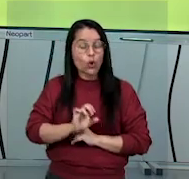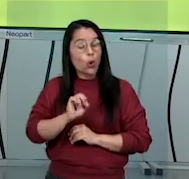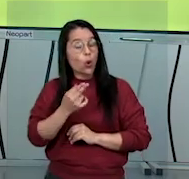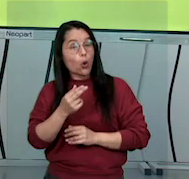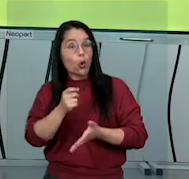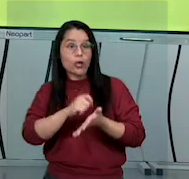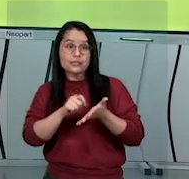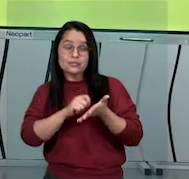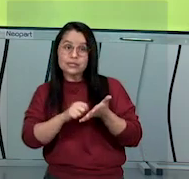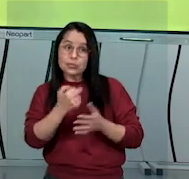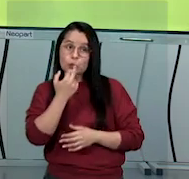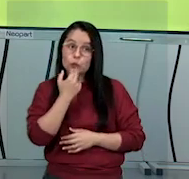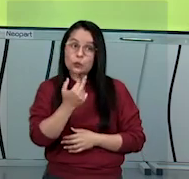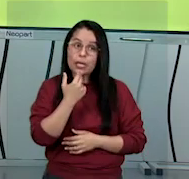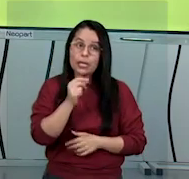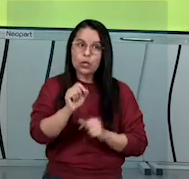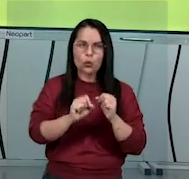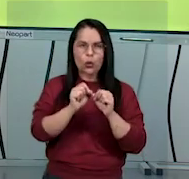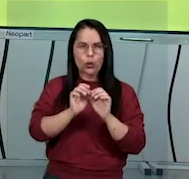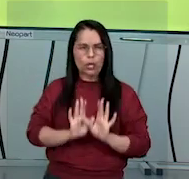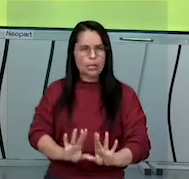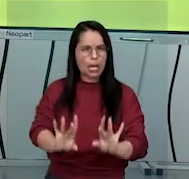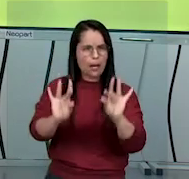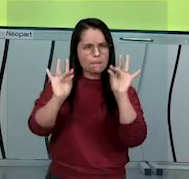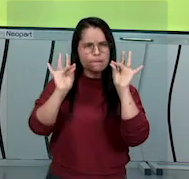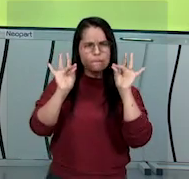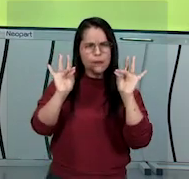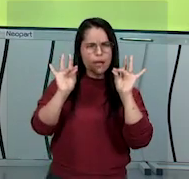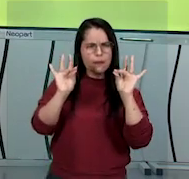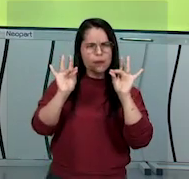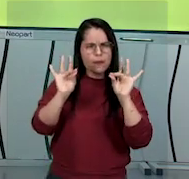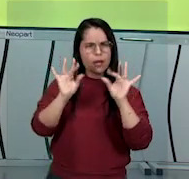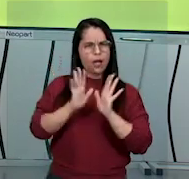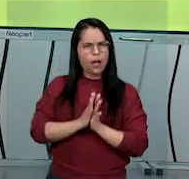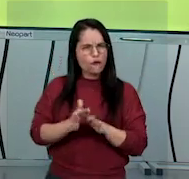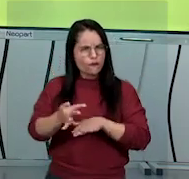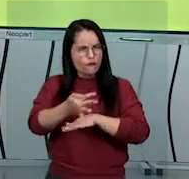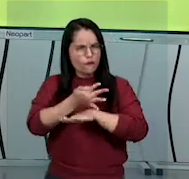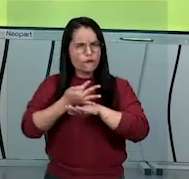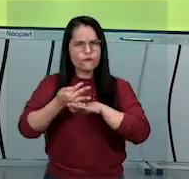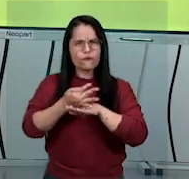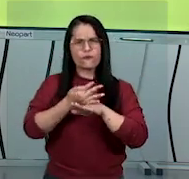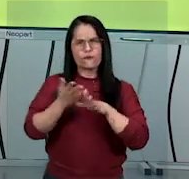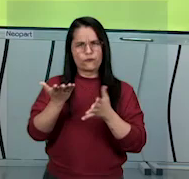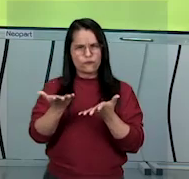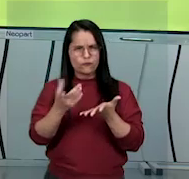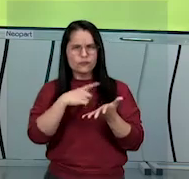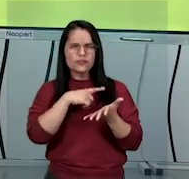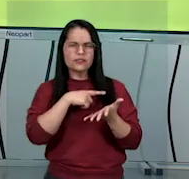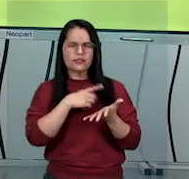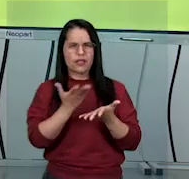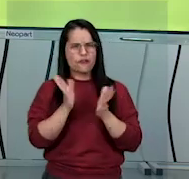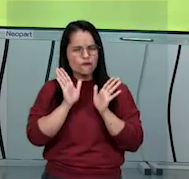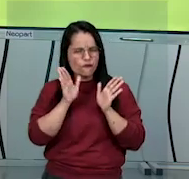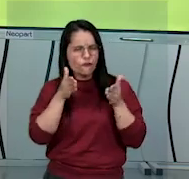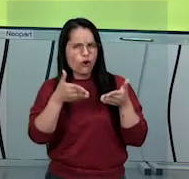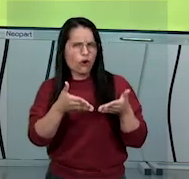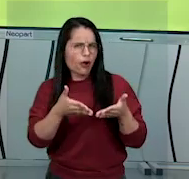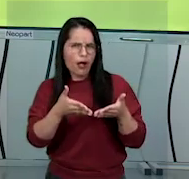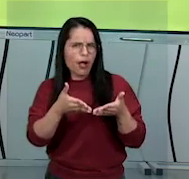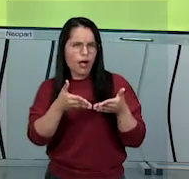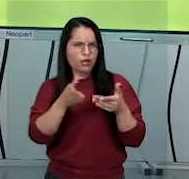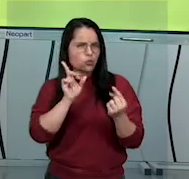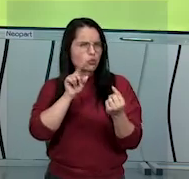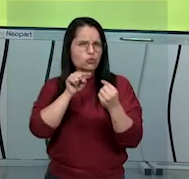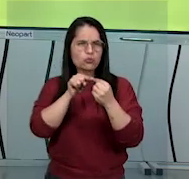escritos numa língua muito sofisticada, muito assim, voltada para algum